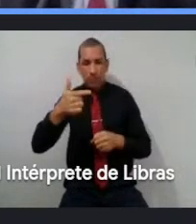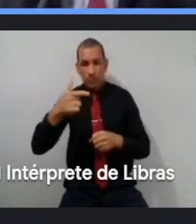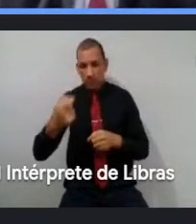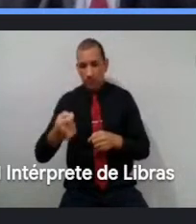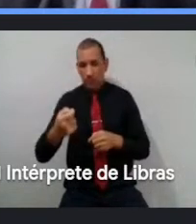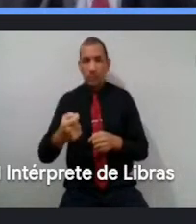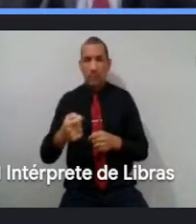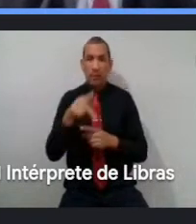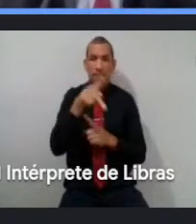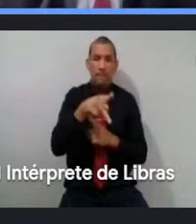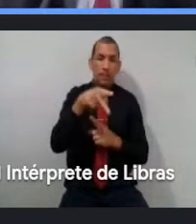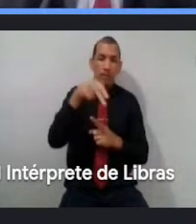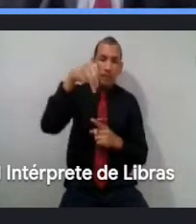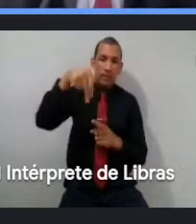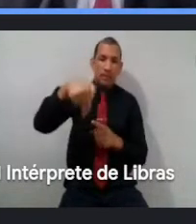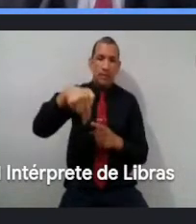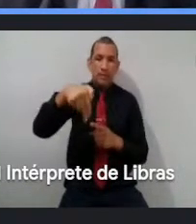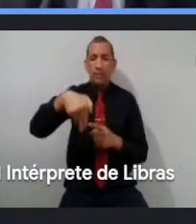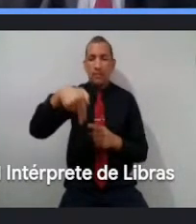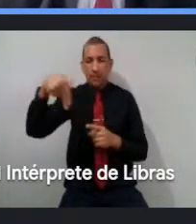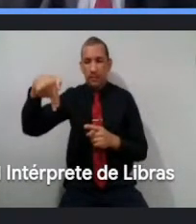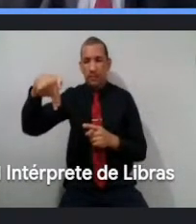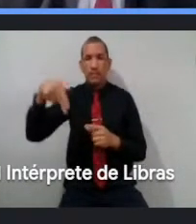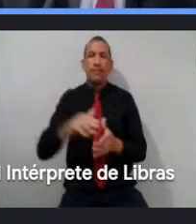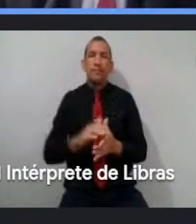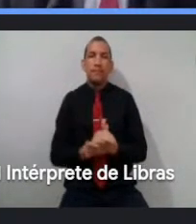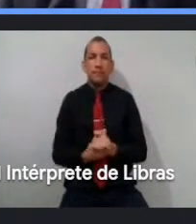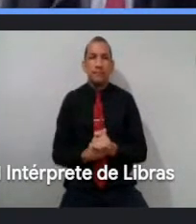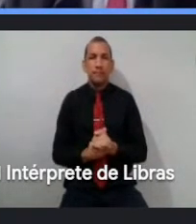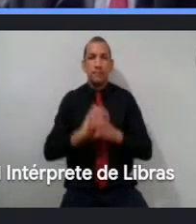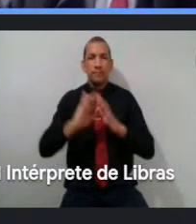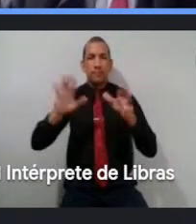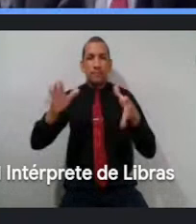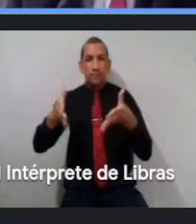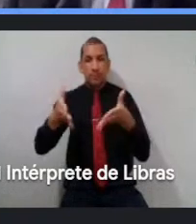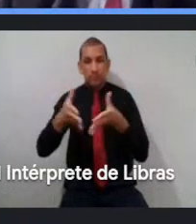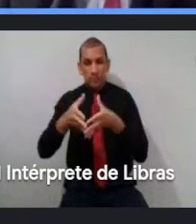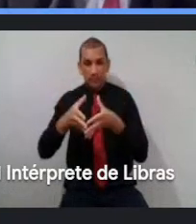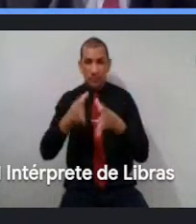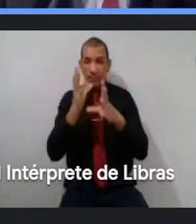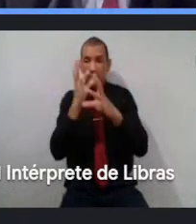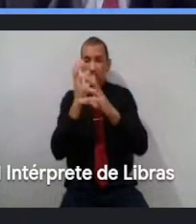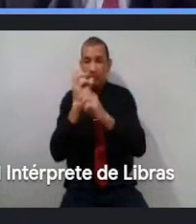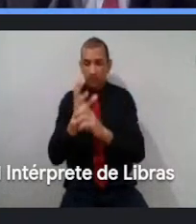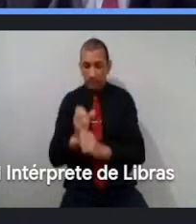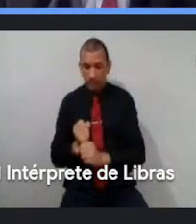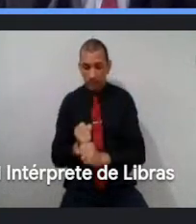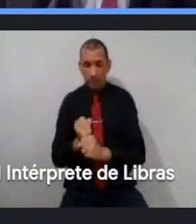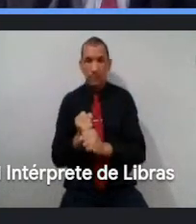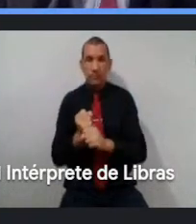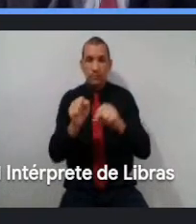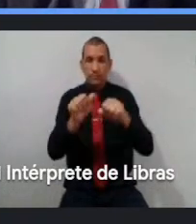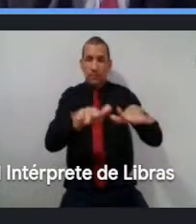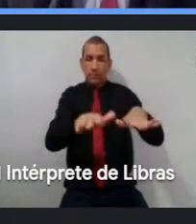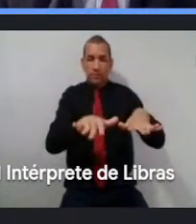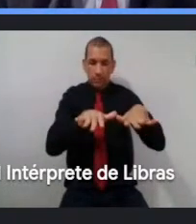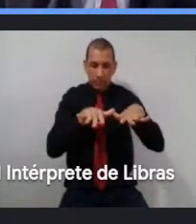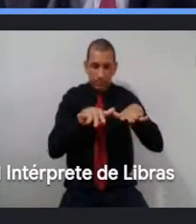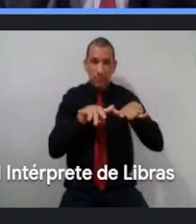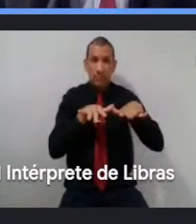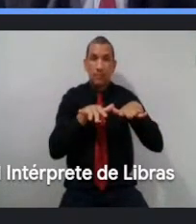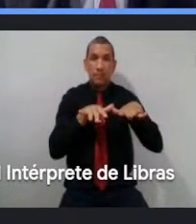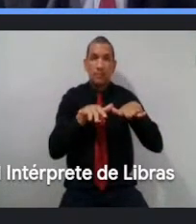ele é é e a sessão de contas eleitorais dessa corte de